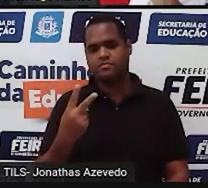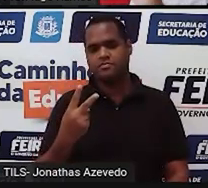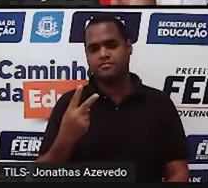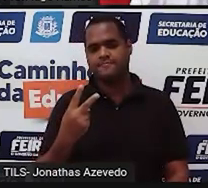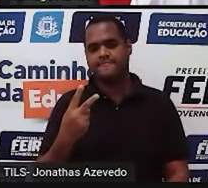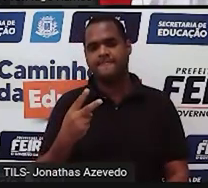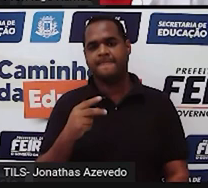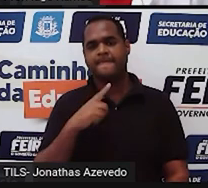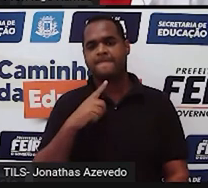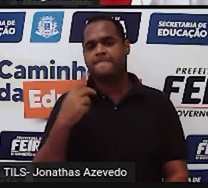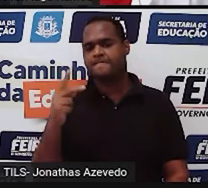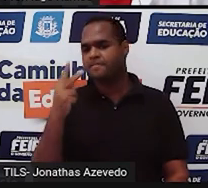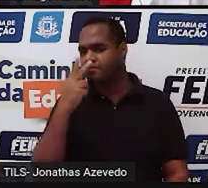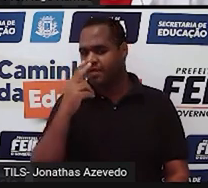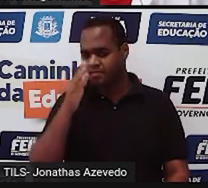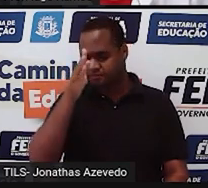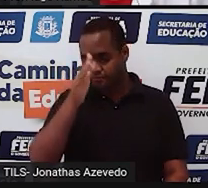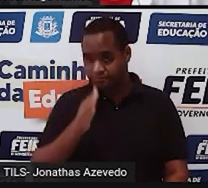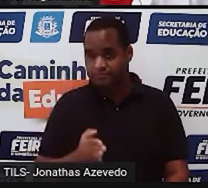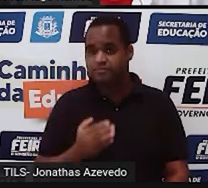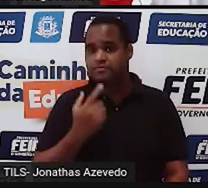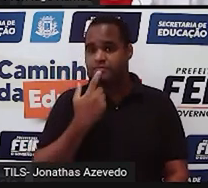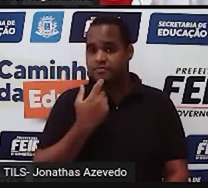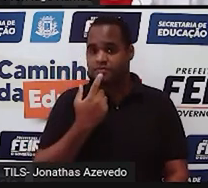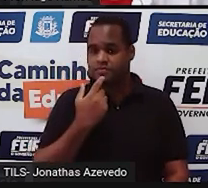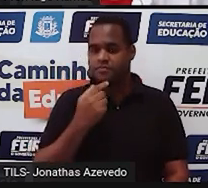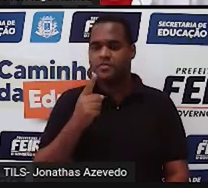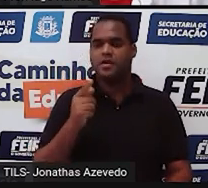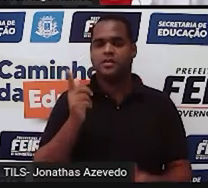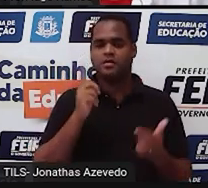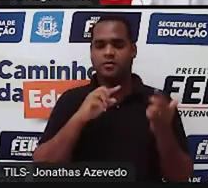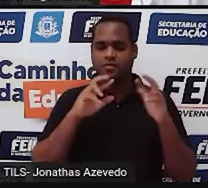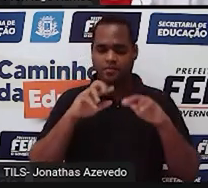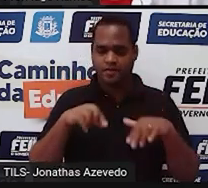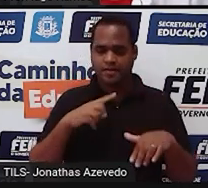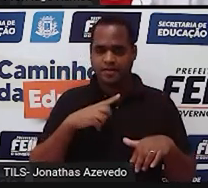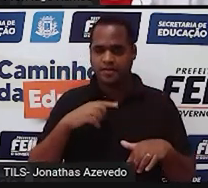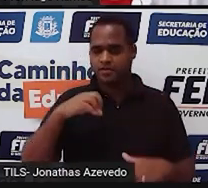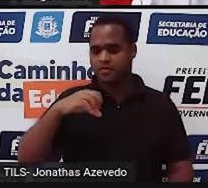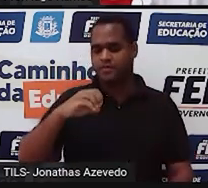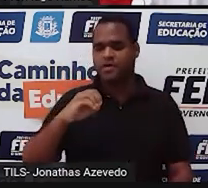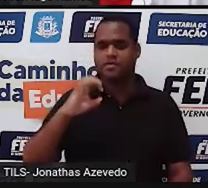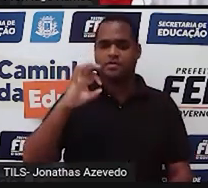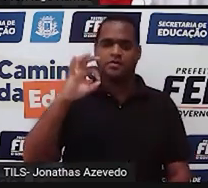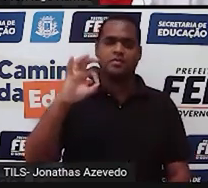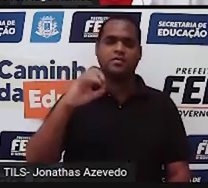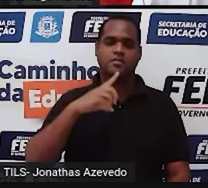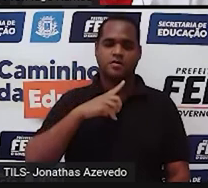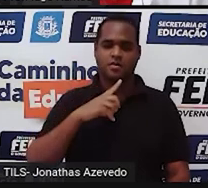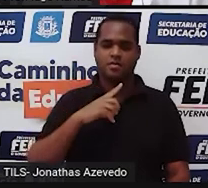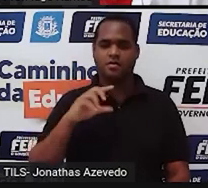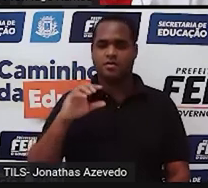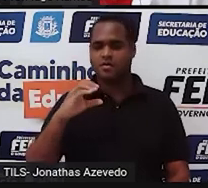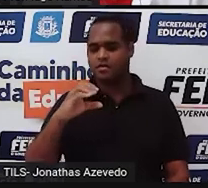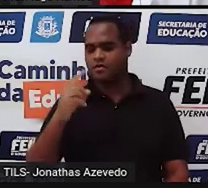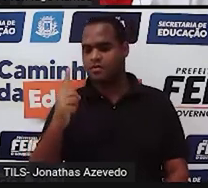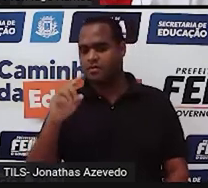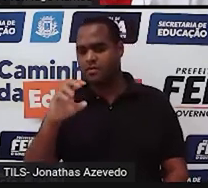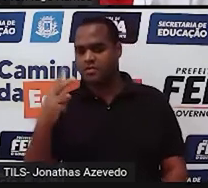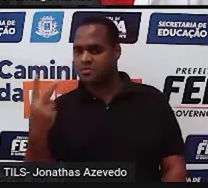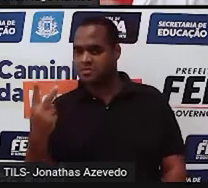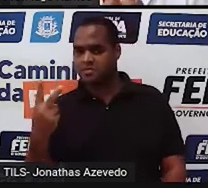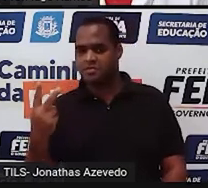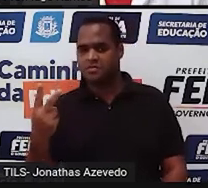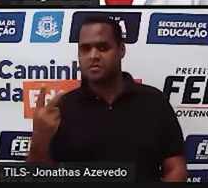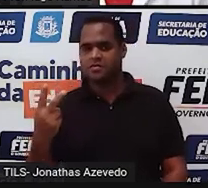quando Ela cruzou o segmento ela formou ângulos de 90° reta perpendicular